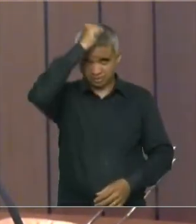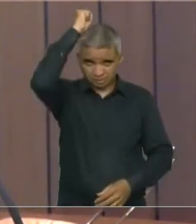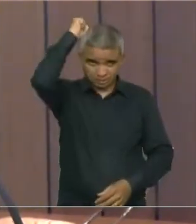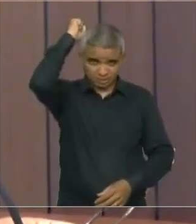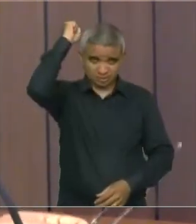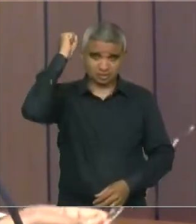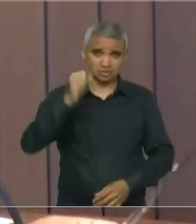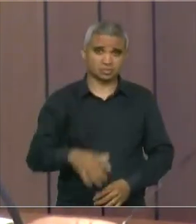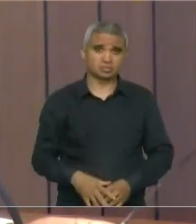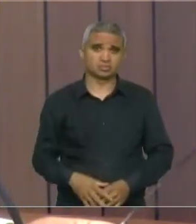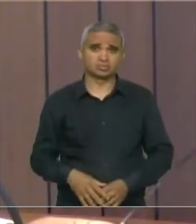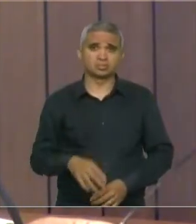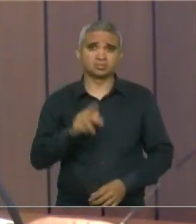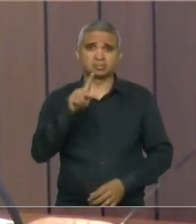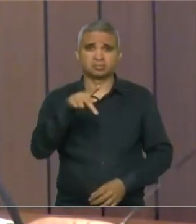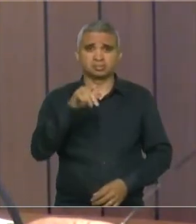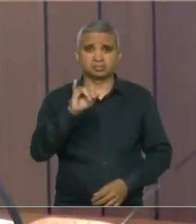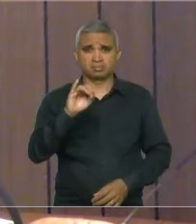PIB do mundo.